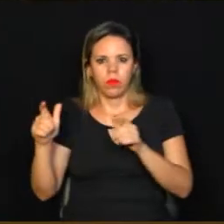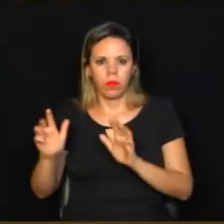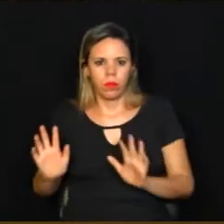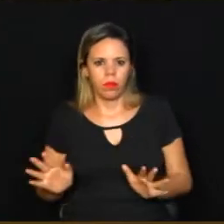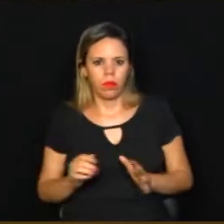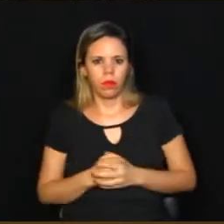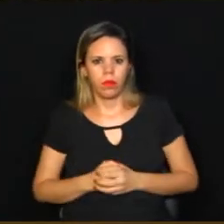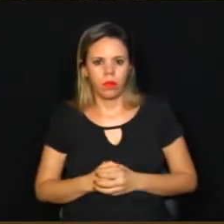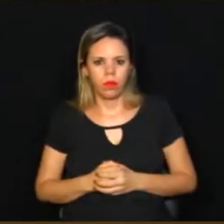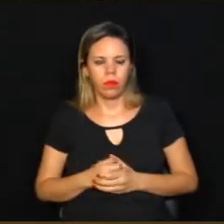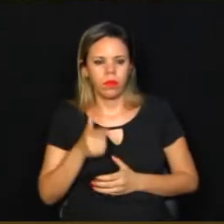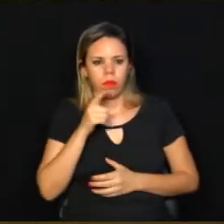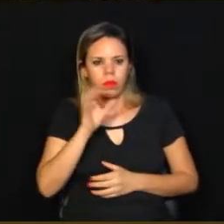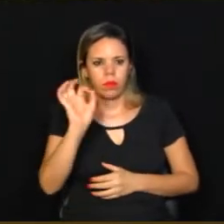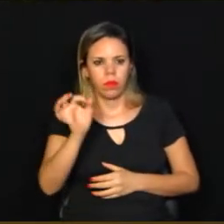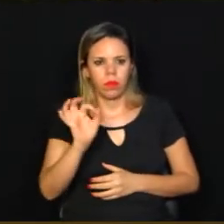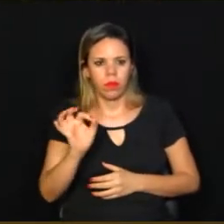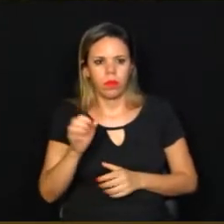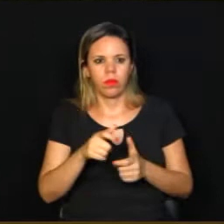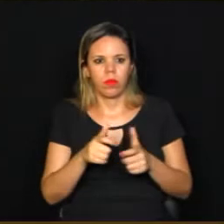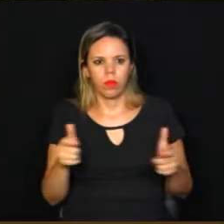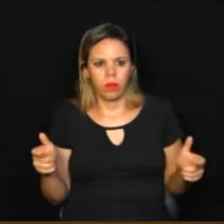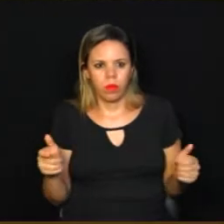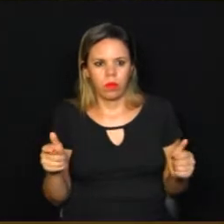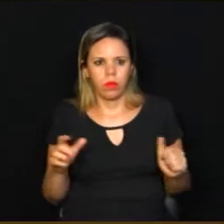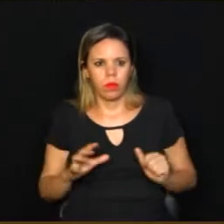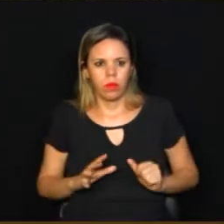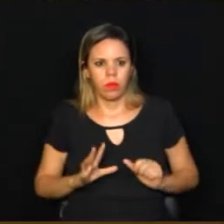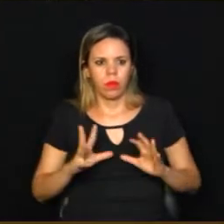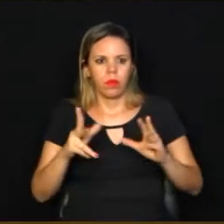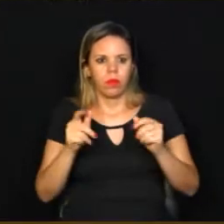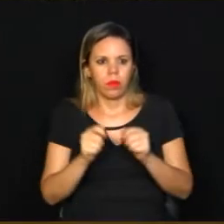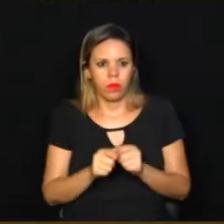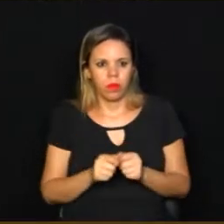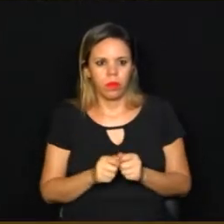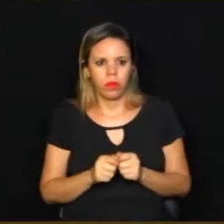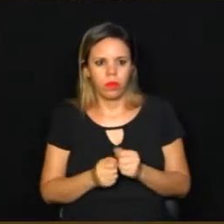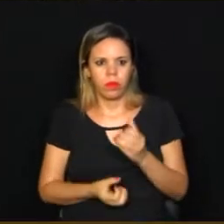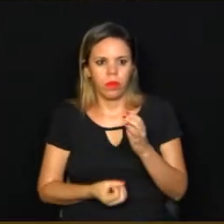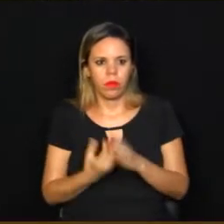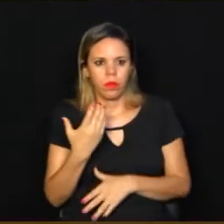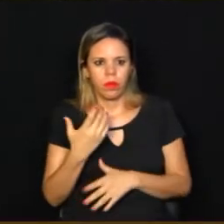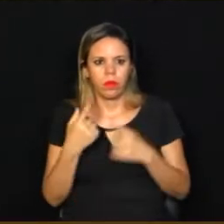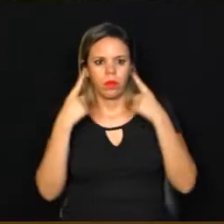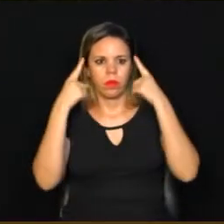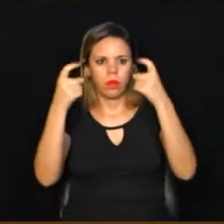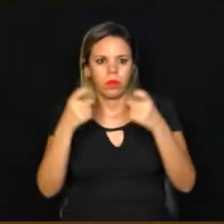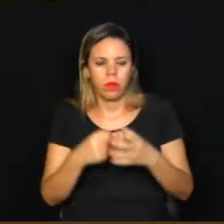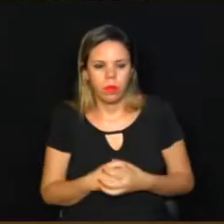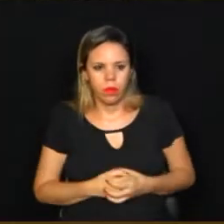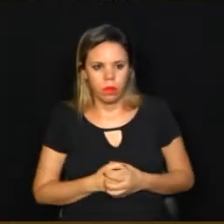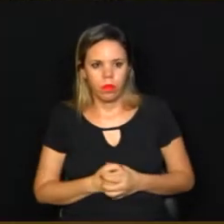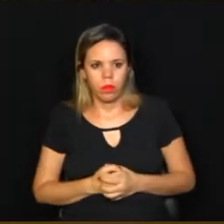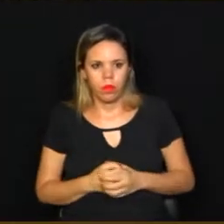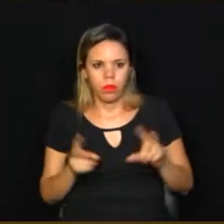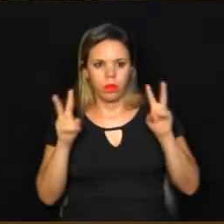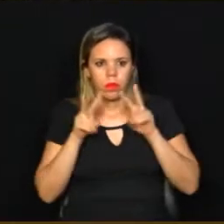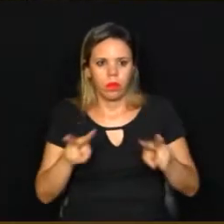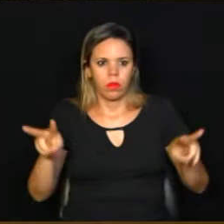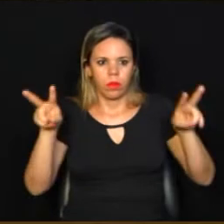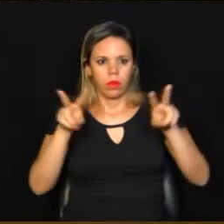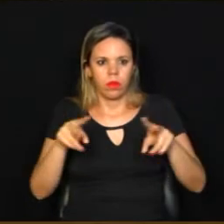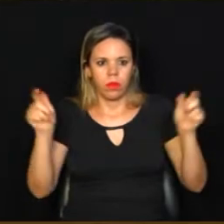espaços, e isso com certeza intensificou todas as possibilidades de ocorrência de violência. Então, olhando para